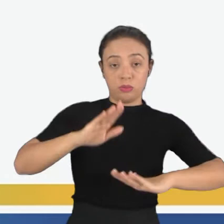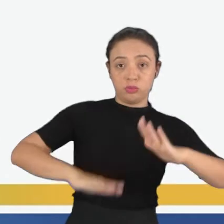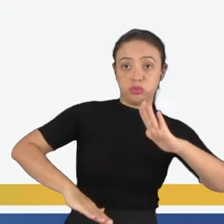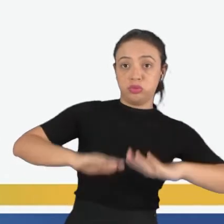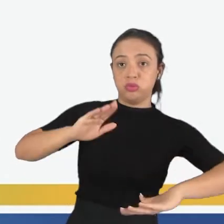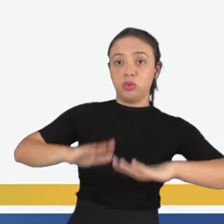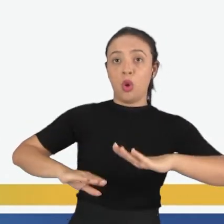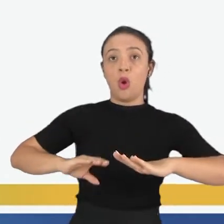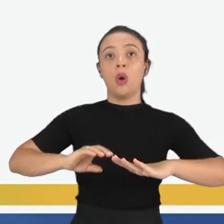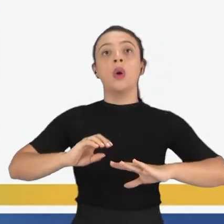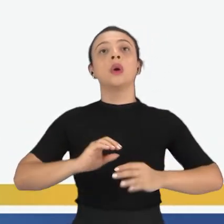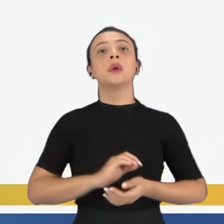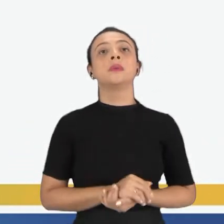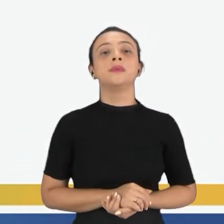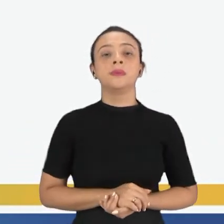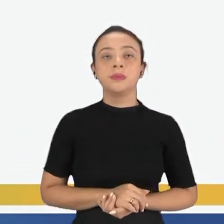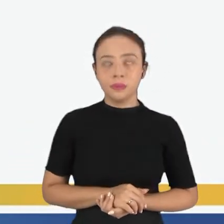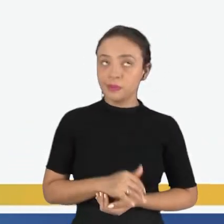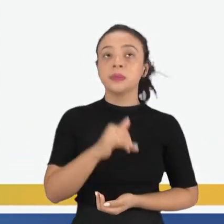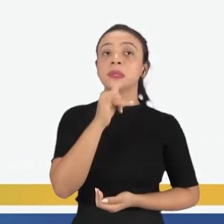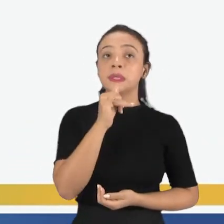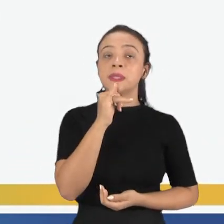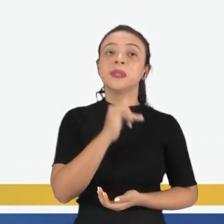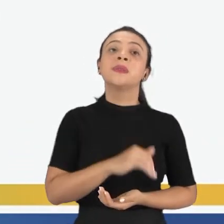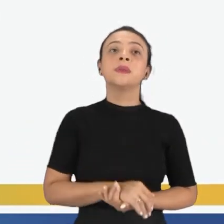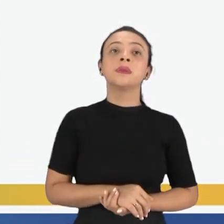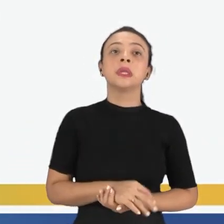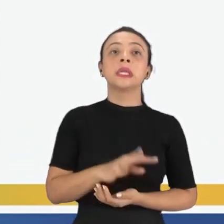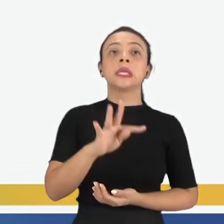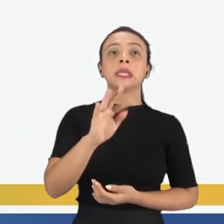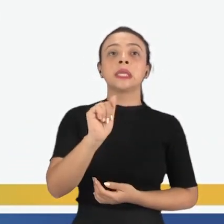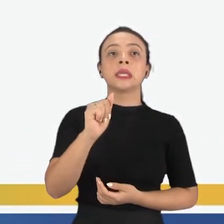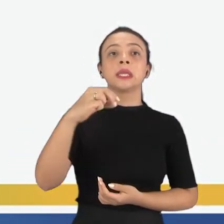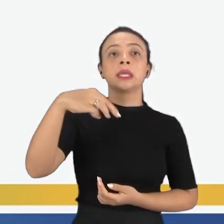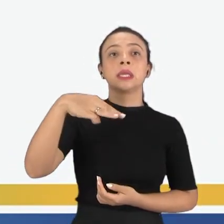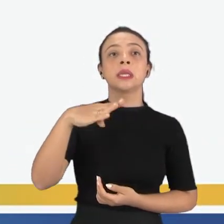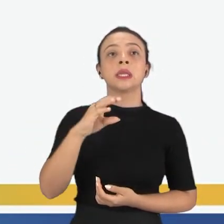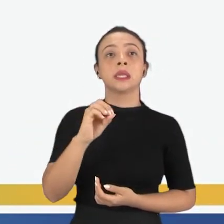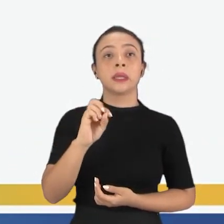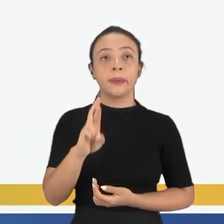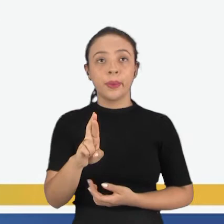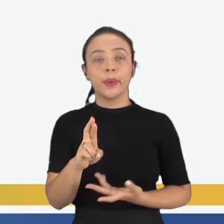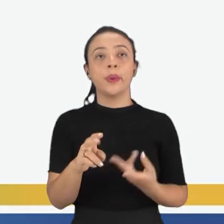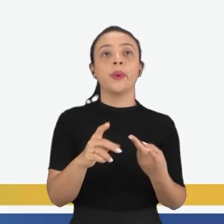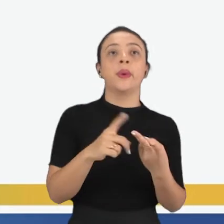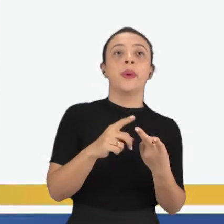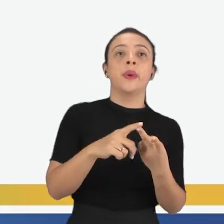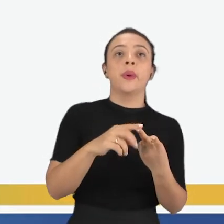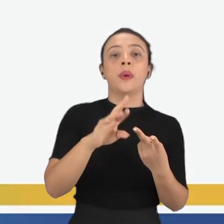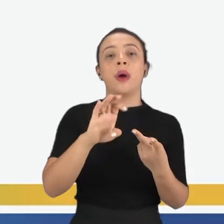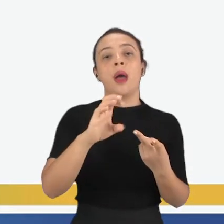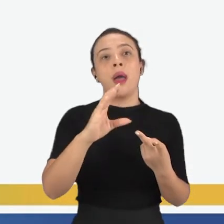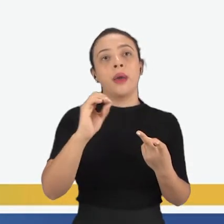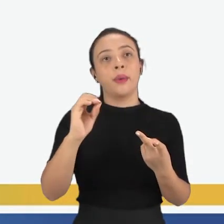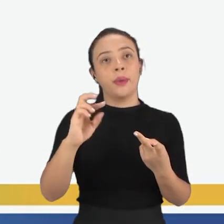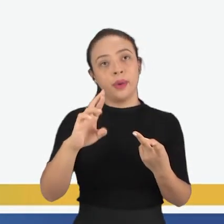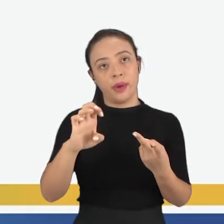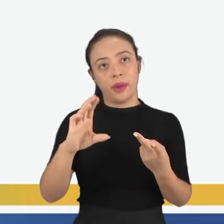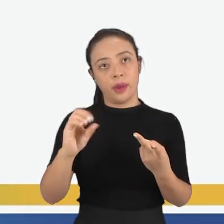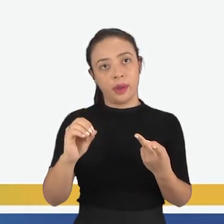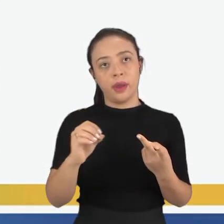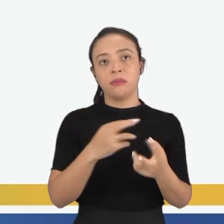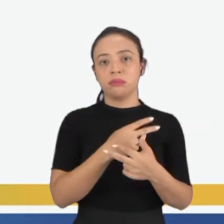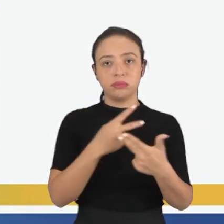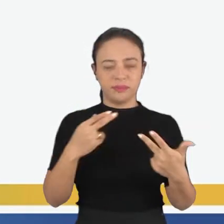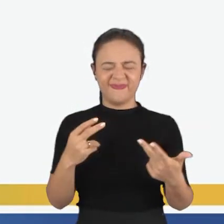mesmo até o corpo, né? Então, eu tenho aqui alguns, como os tambores, o bastão de ritmo, o reco-reco, chocalho, pau